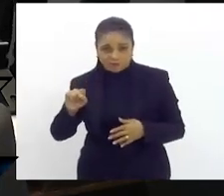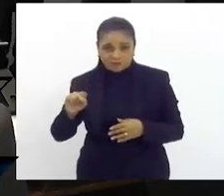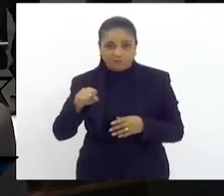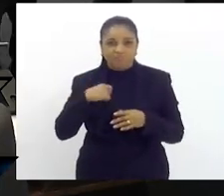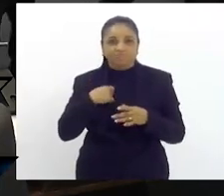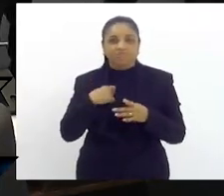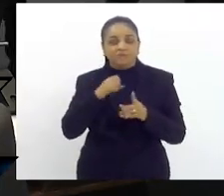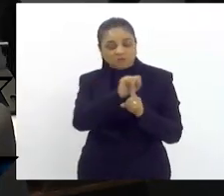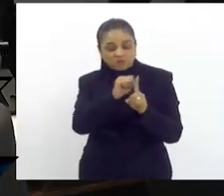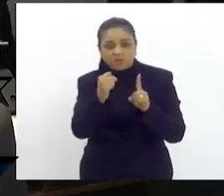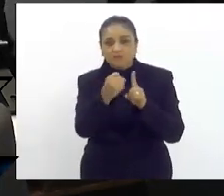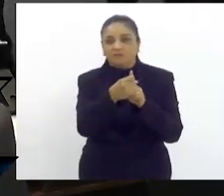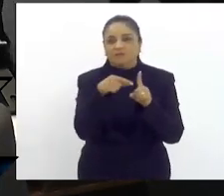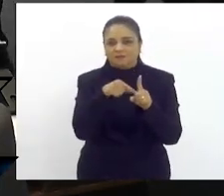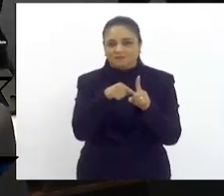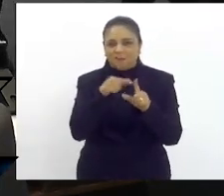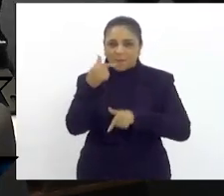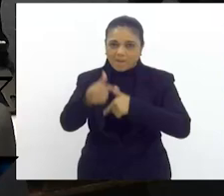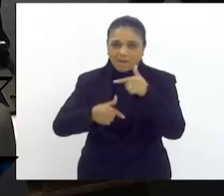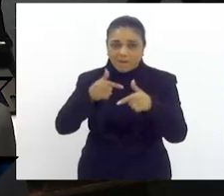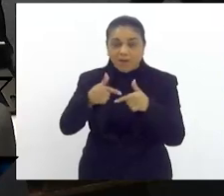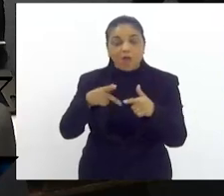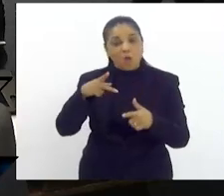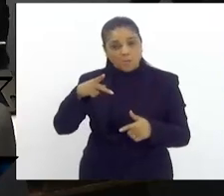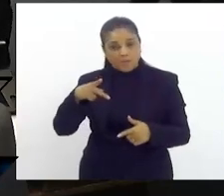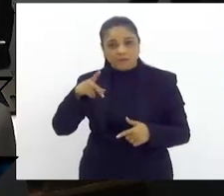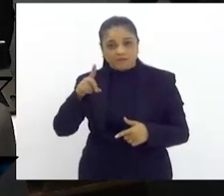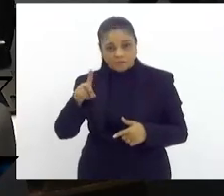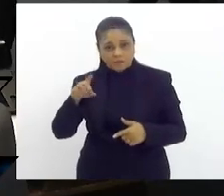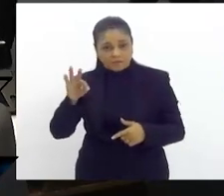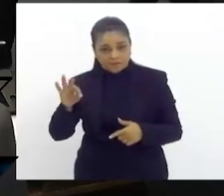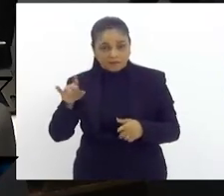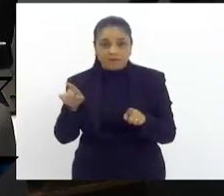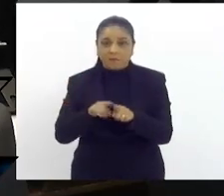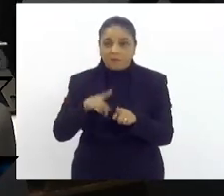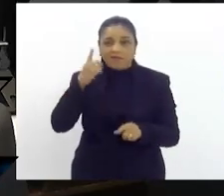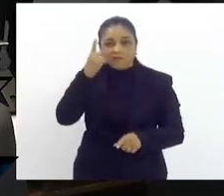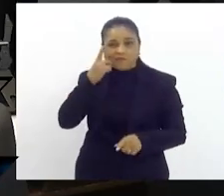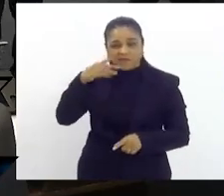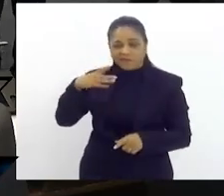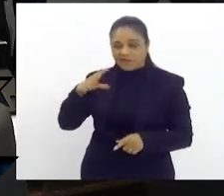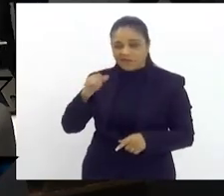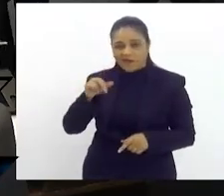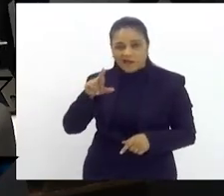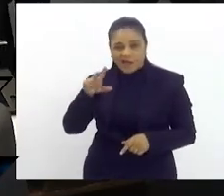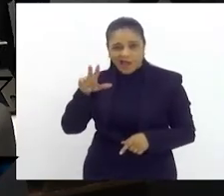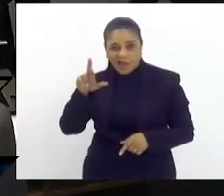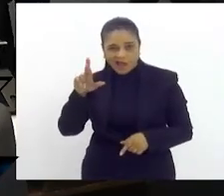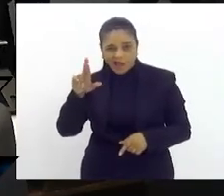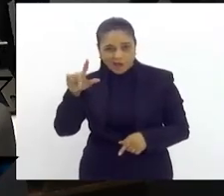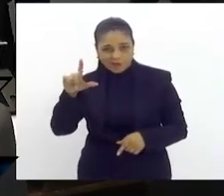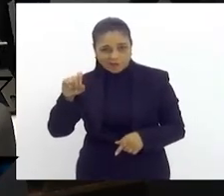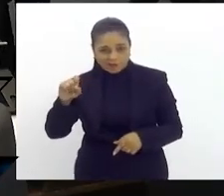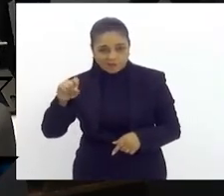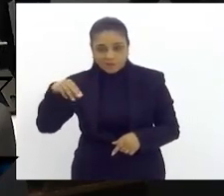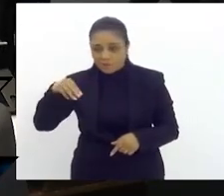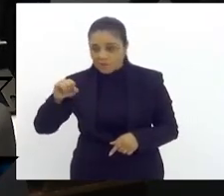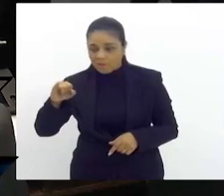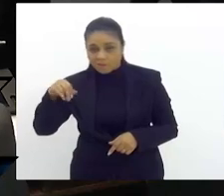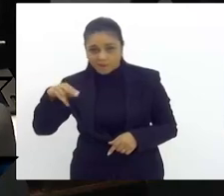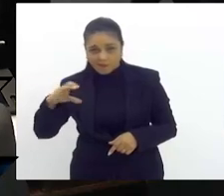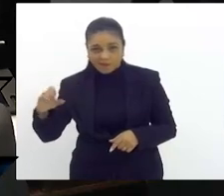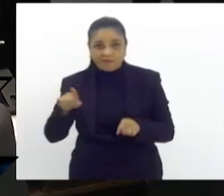Socialista e assim Fez o PDT deputado Carlos Mickey que assinou a carta de Lisboa né que